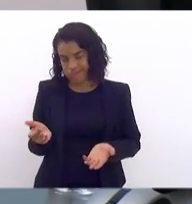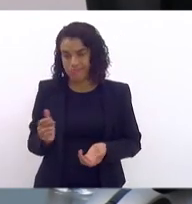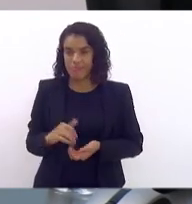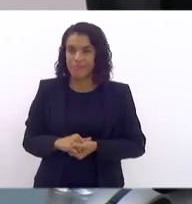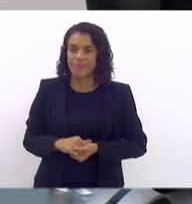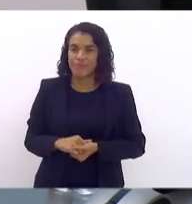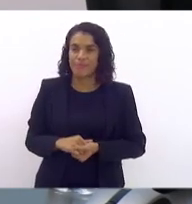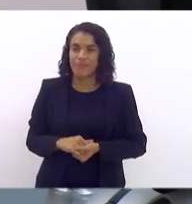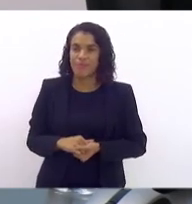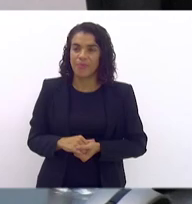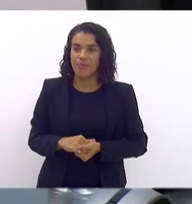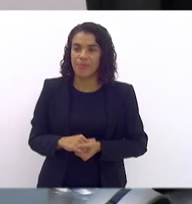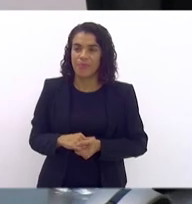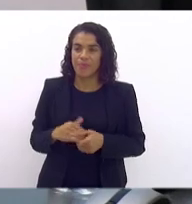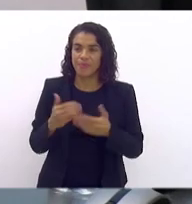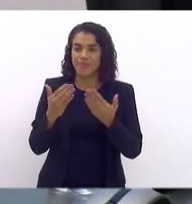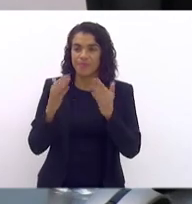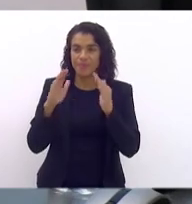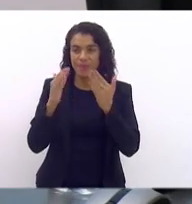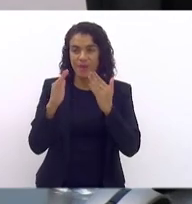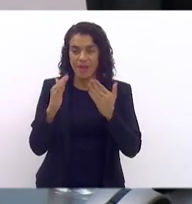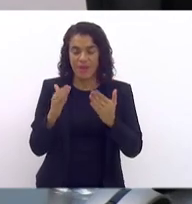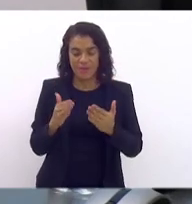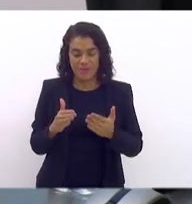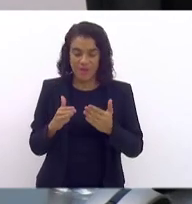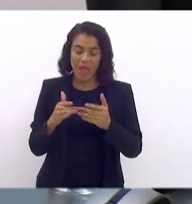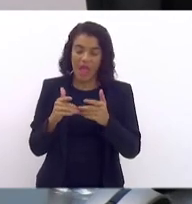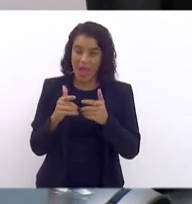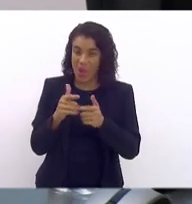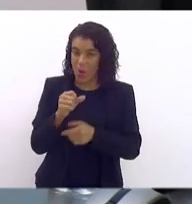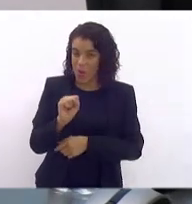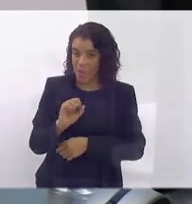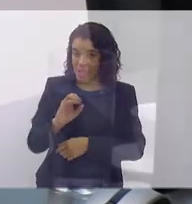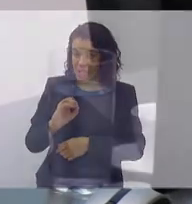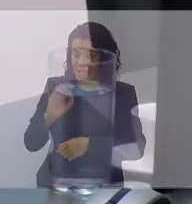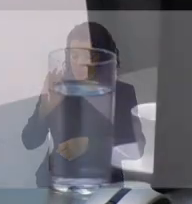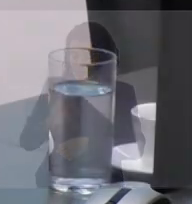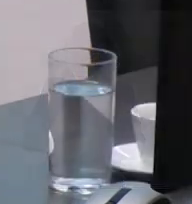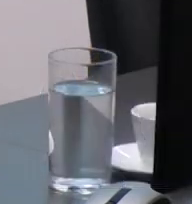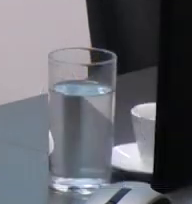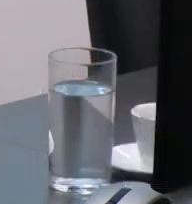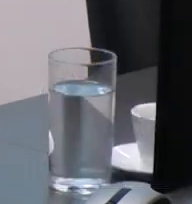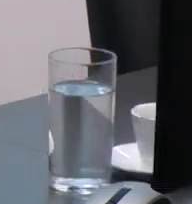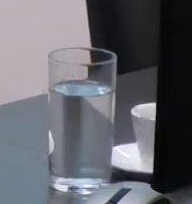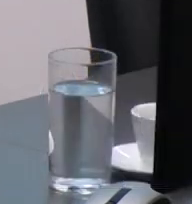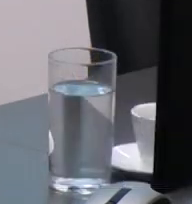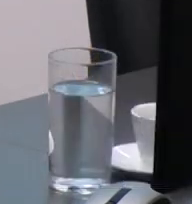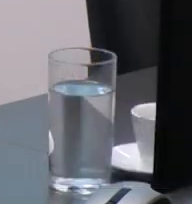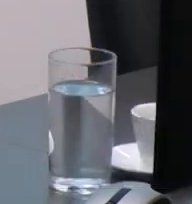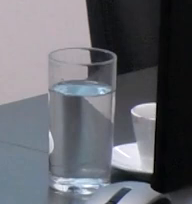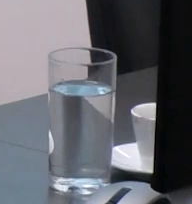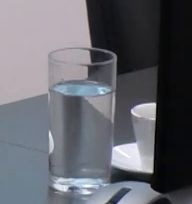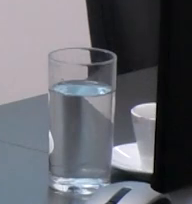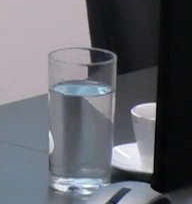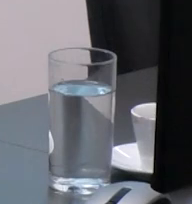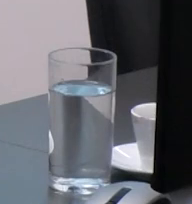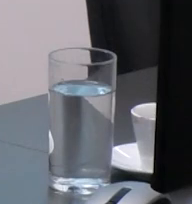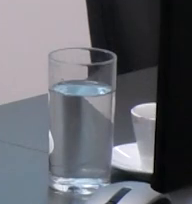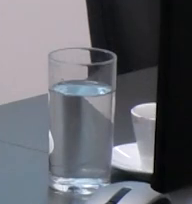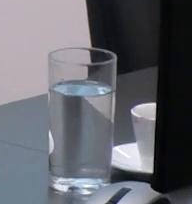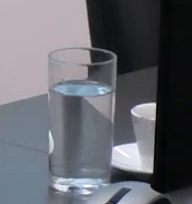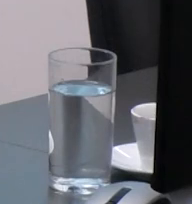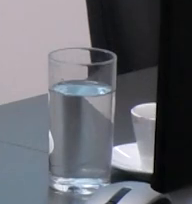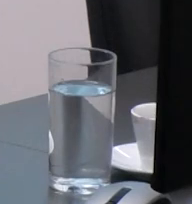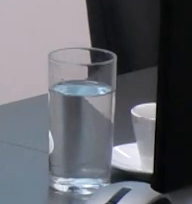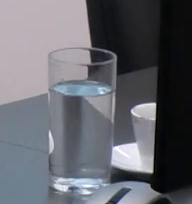mas a avalizam a 80% de correspondência 90% de correspondência entre as imagens